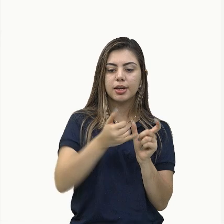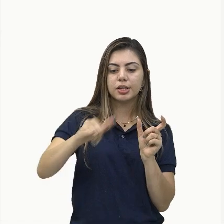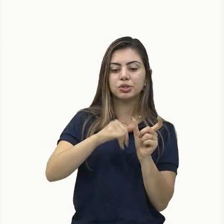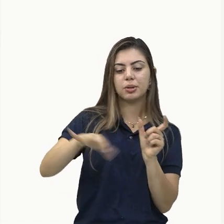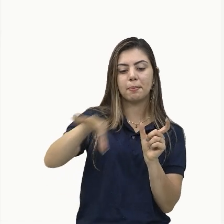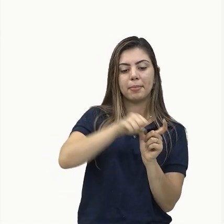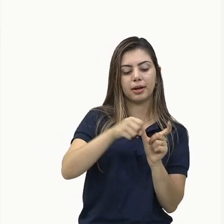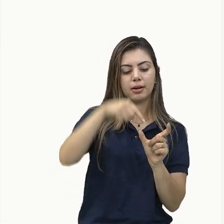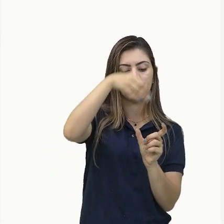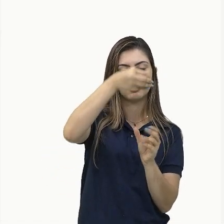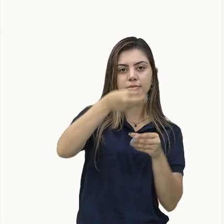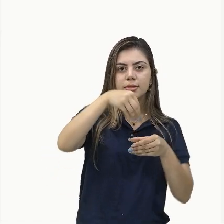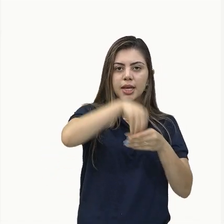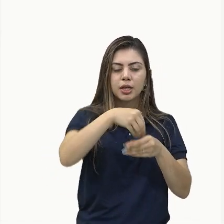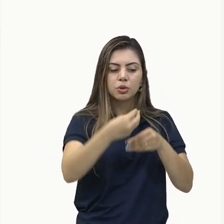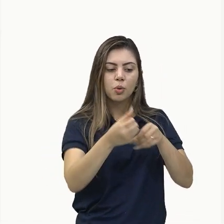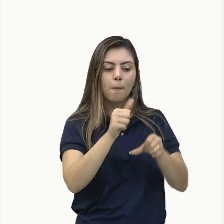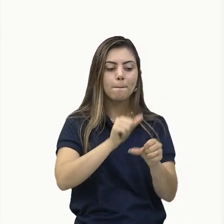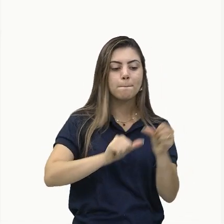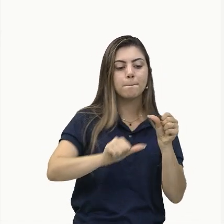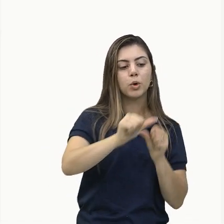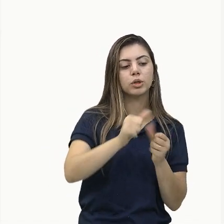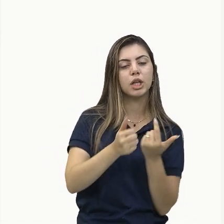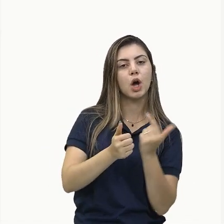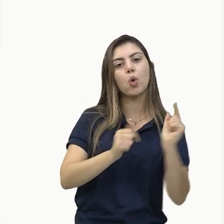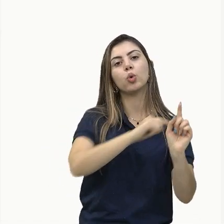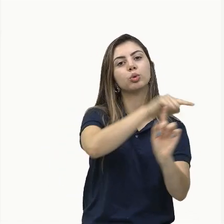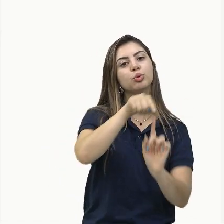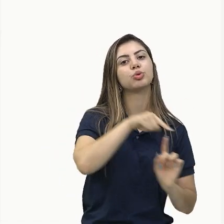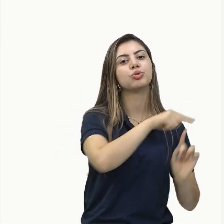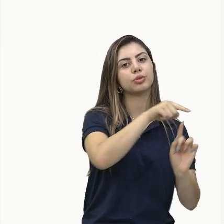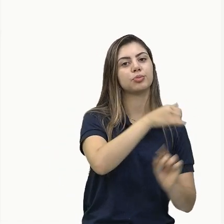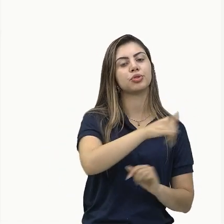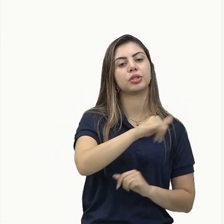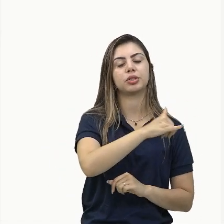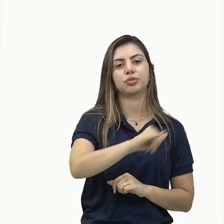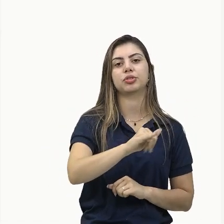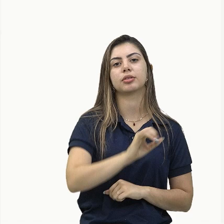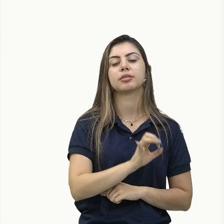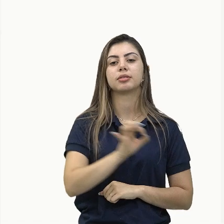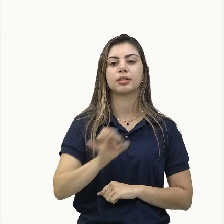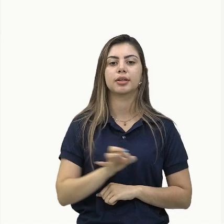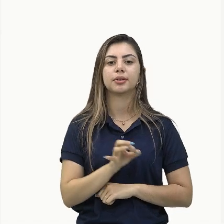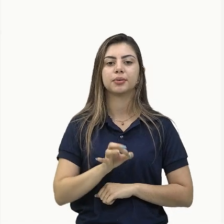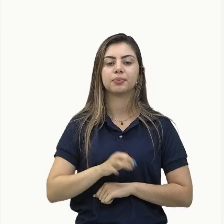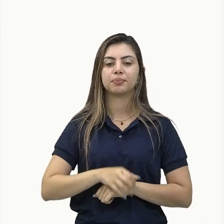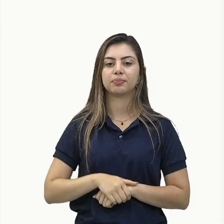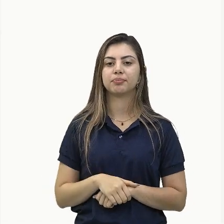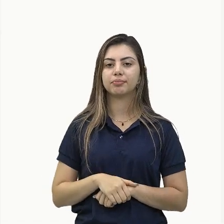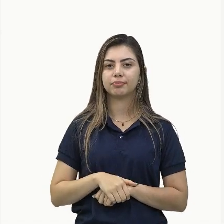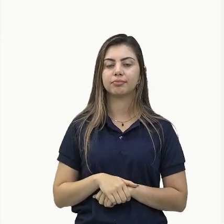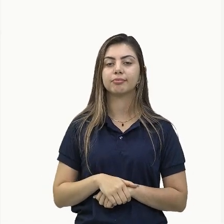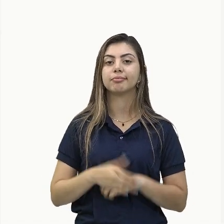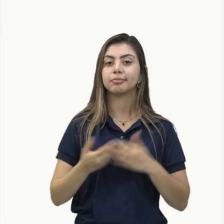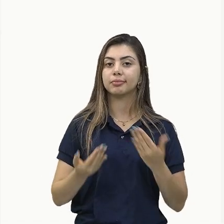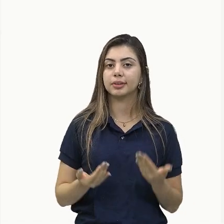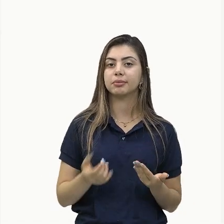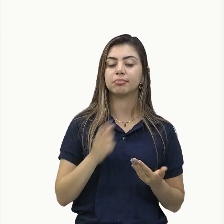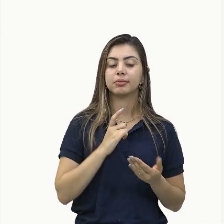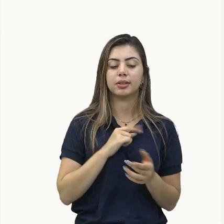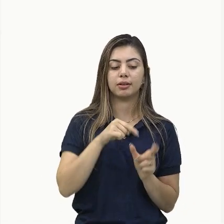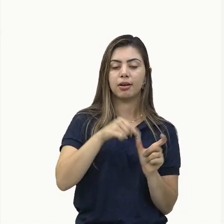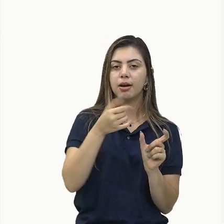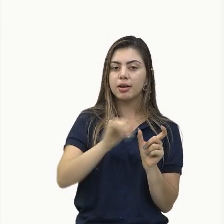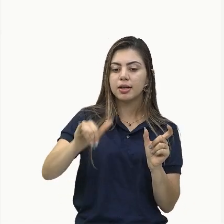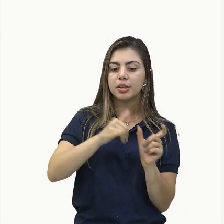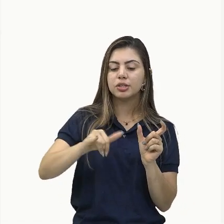que esses receptores serem o quê? Um aparelho. E esse aparelho, ele transforma a energia elétrica presente